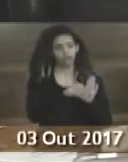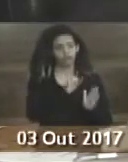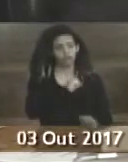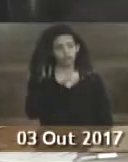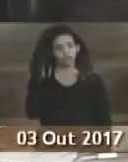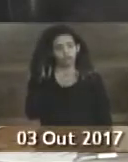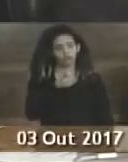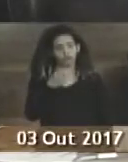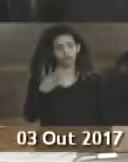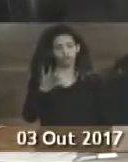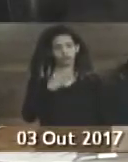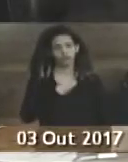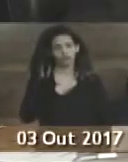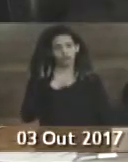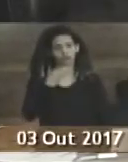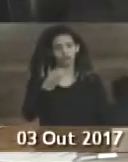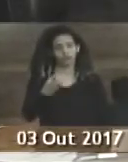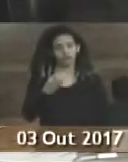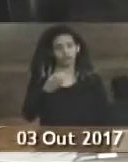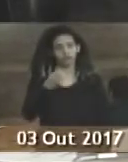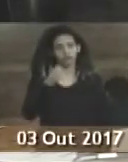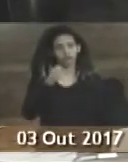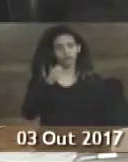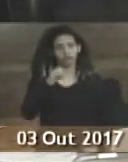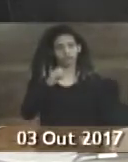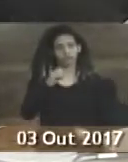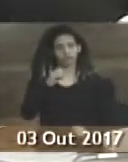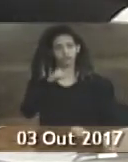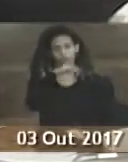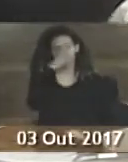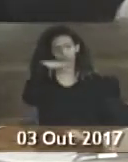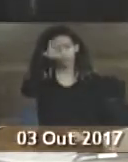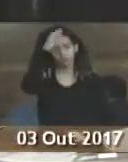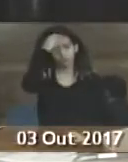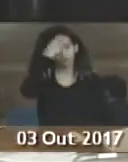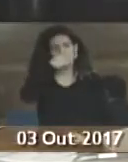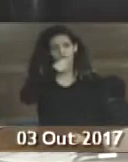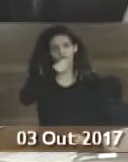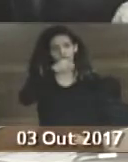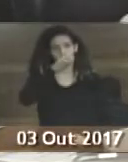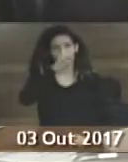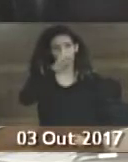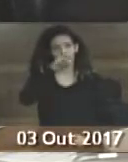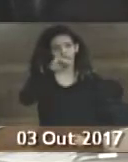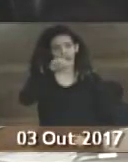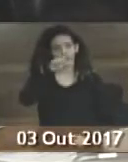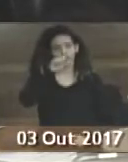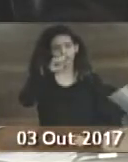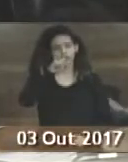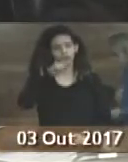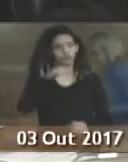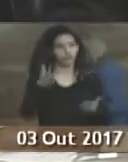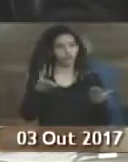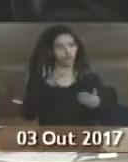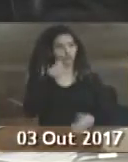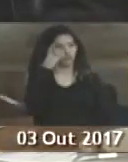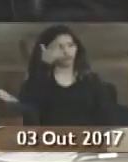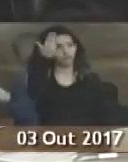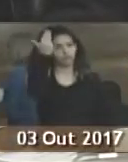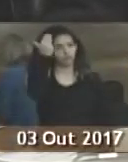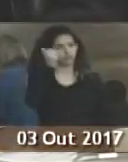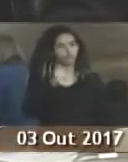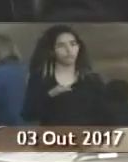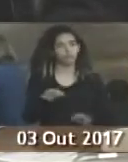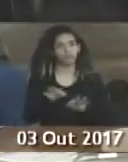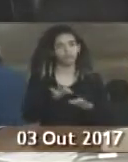54/17, concedendo a medalha do mérito Brasil dos Reis ao ilustríssimo senhor Enio de Souza Valverde. Matéria do vereador Marquinho Coelho. Projeto de decreto legislativo